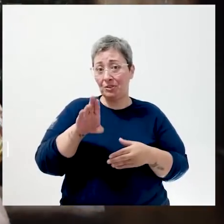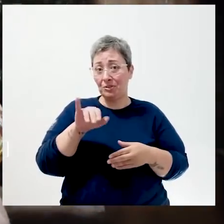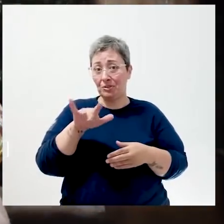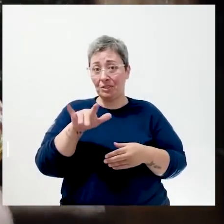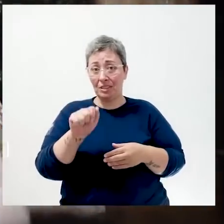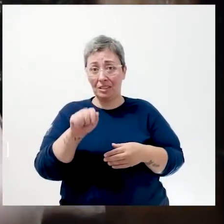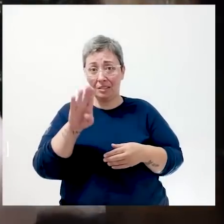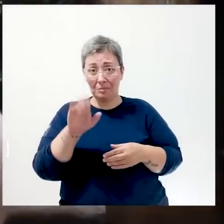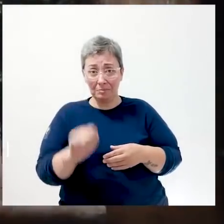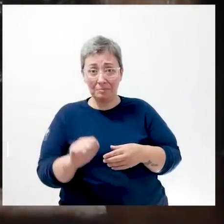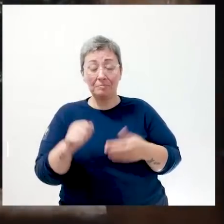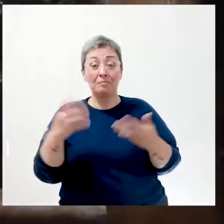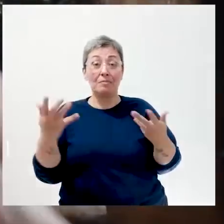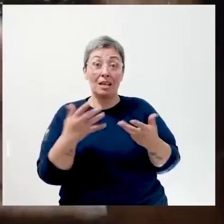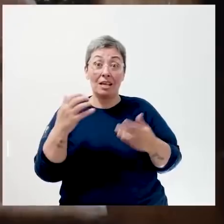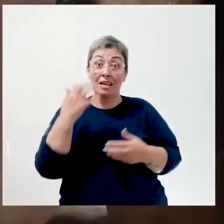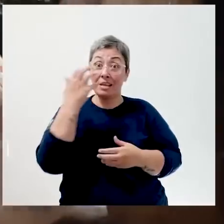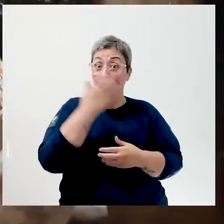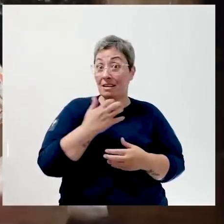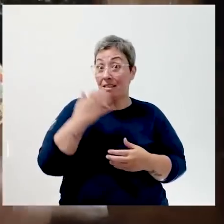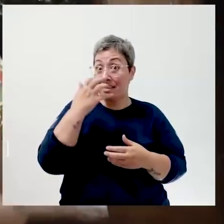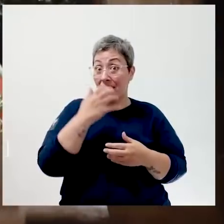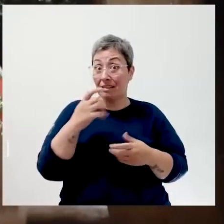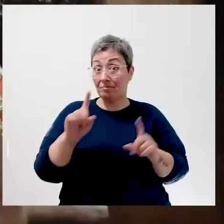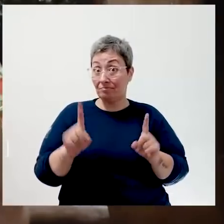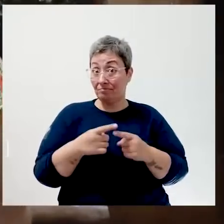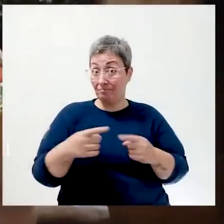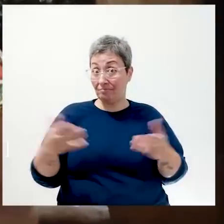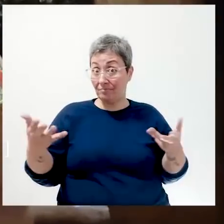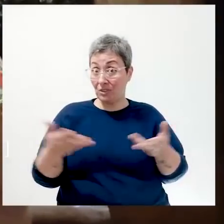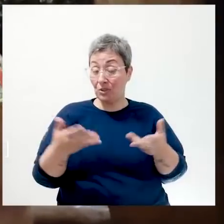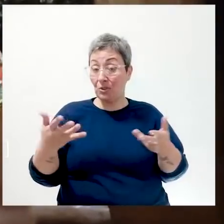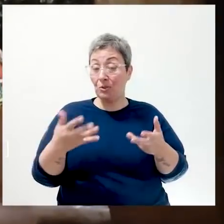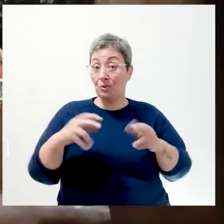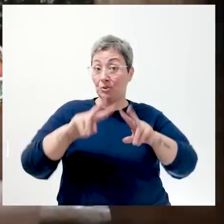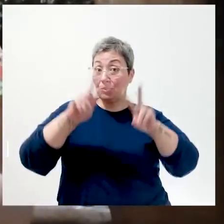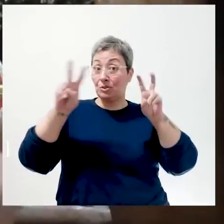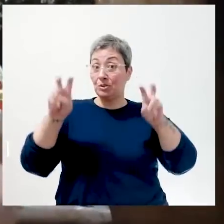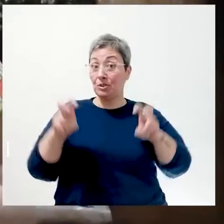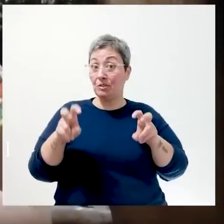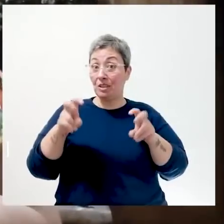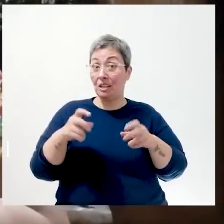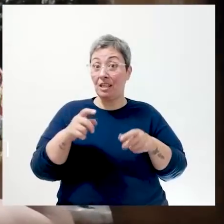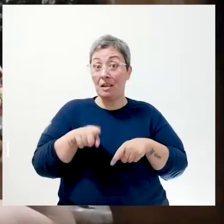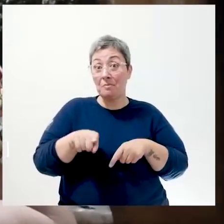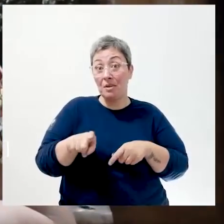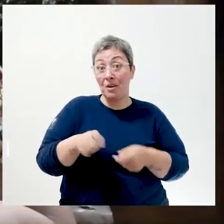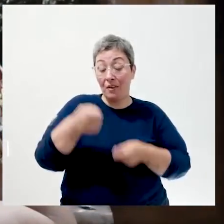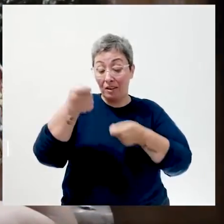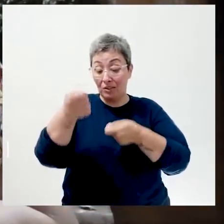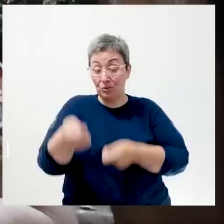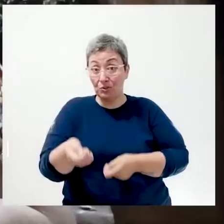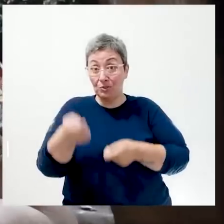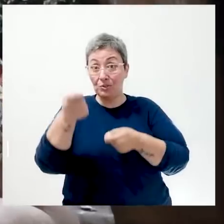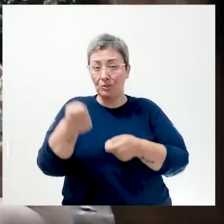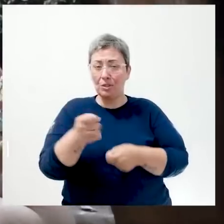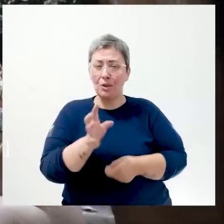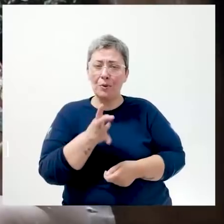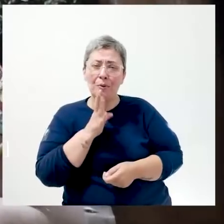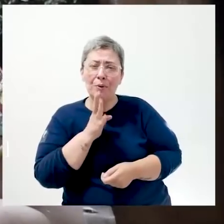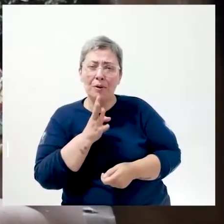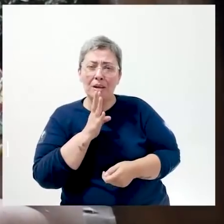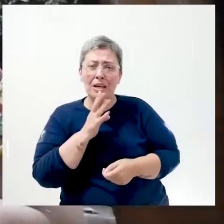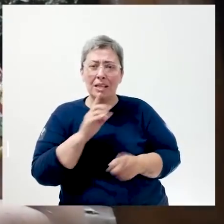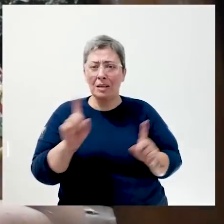Cuiabá. E cantando essa música de hoje, que fala sobre o banho da minhoca. Você conhece